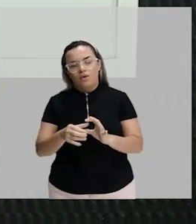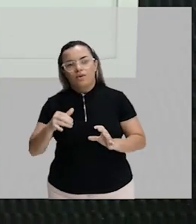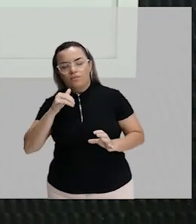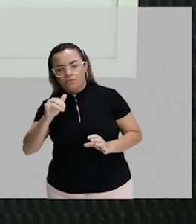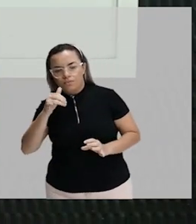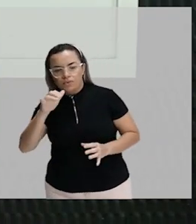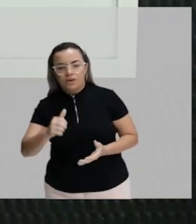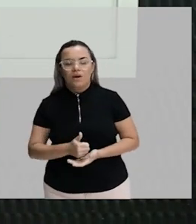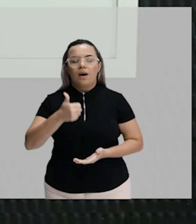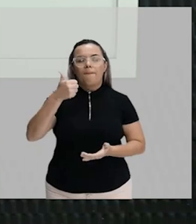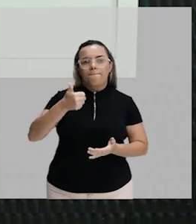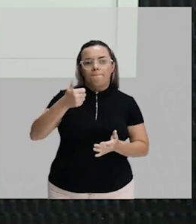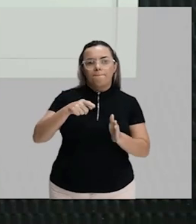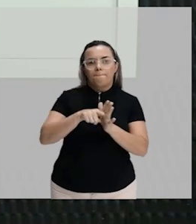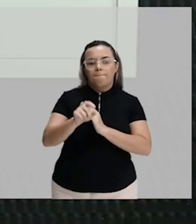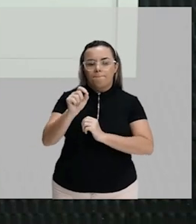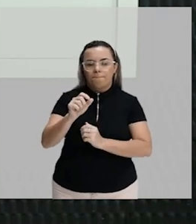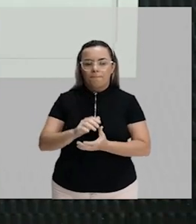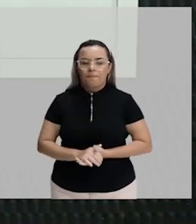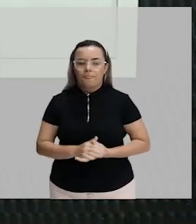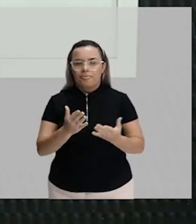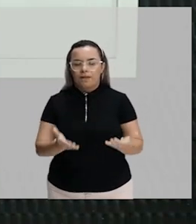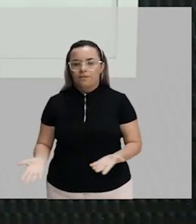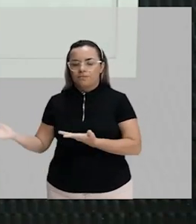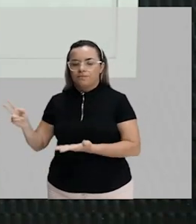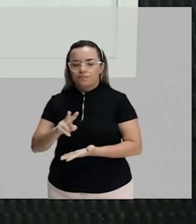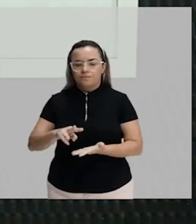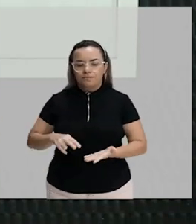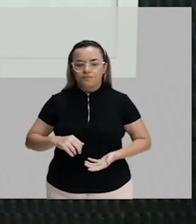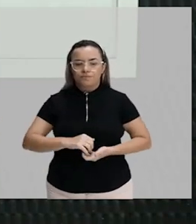lá para a primeira questão de hoje a primeira questão diz o